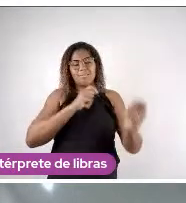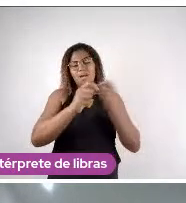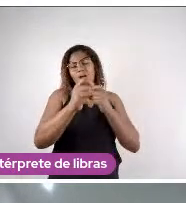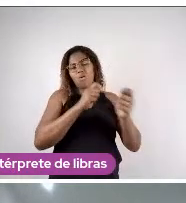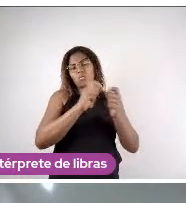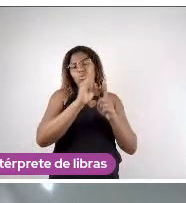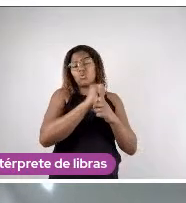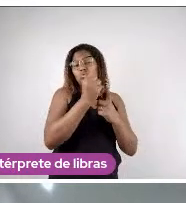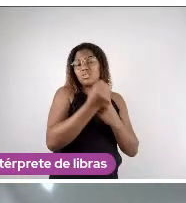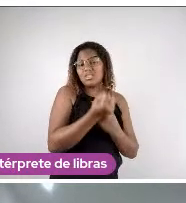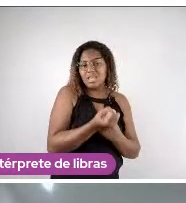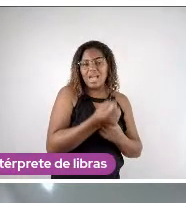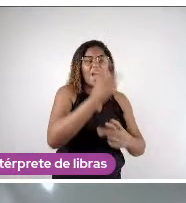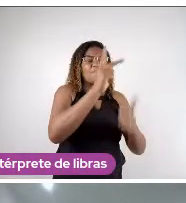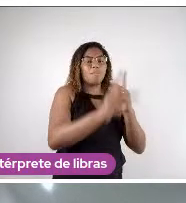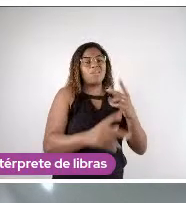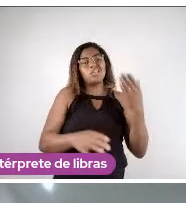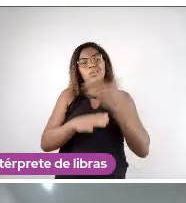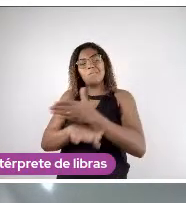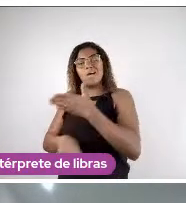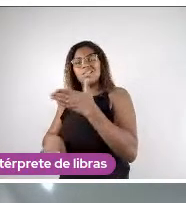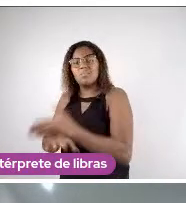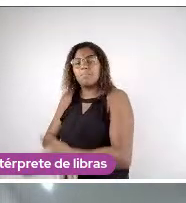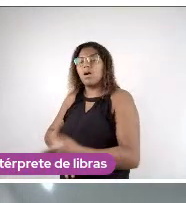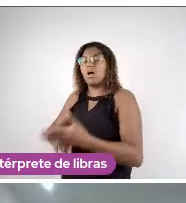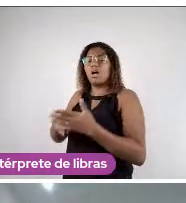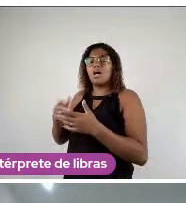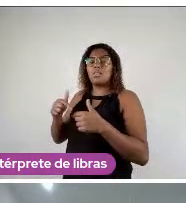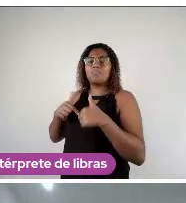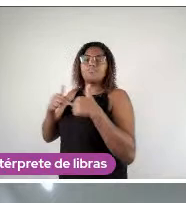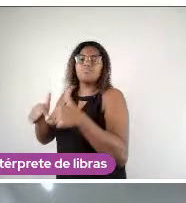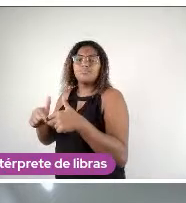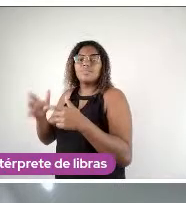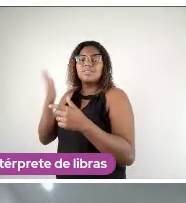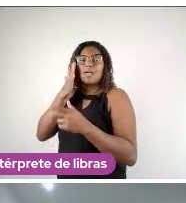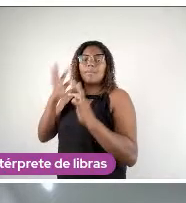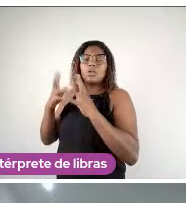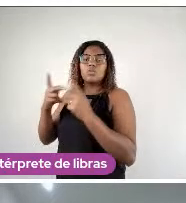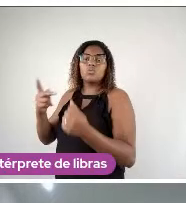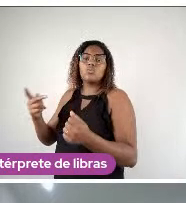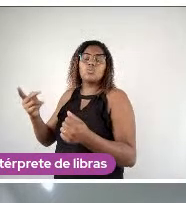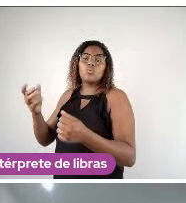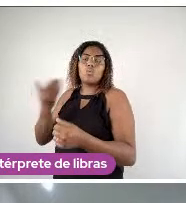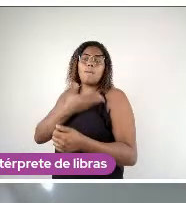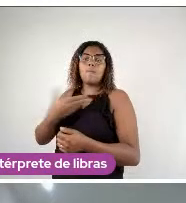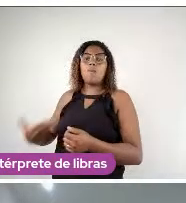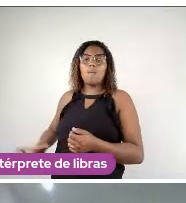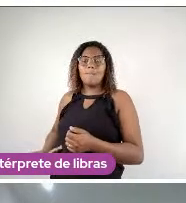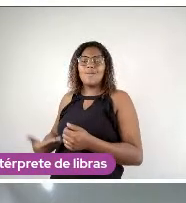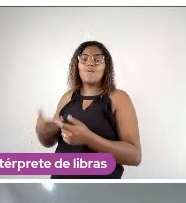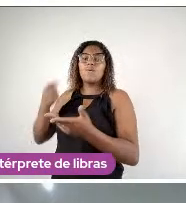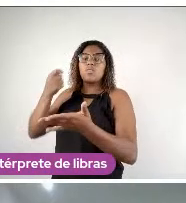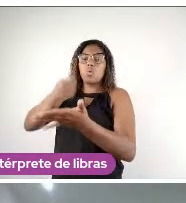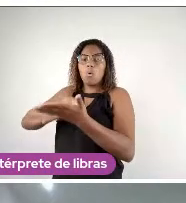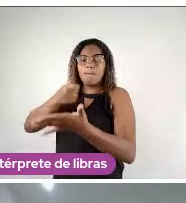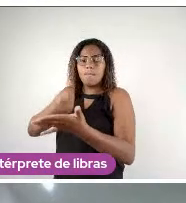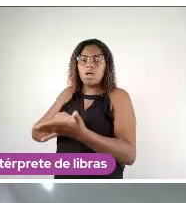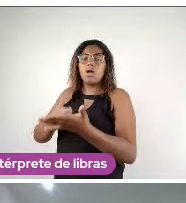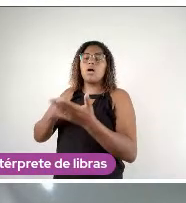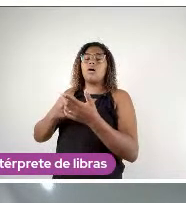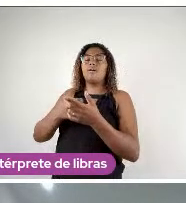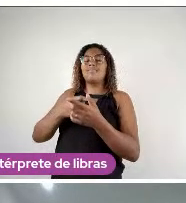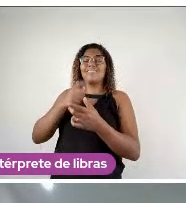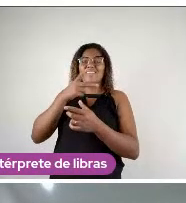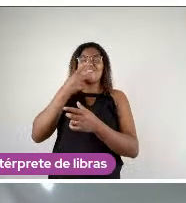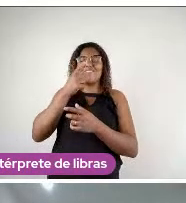população participando mais efetivamente junto com o setor público nessa cobrança desses programas, quando a gente fala lá no